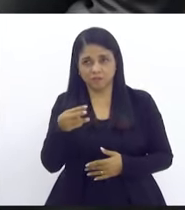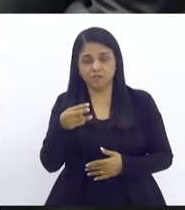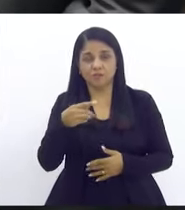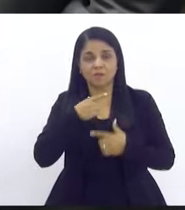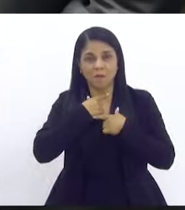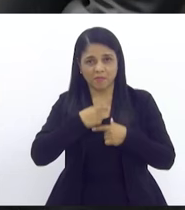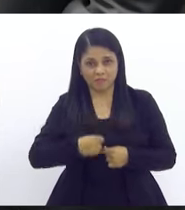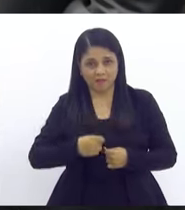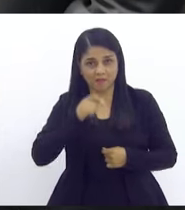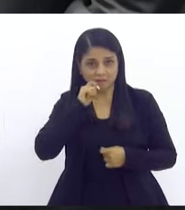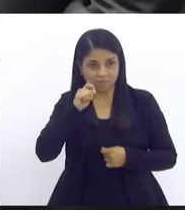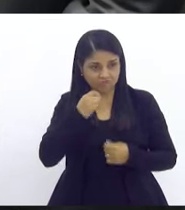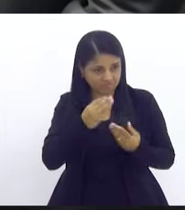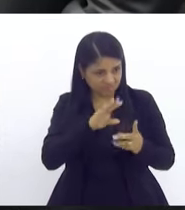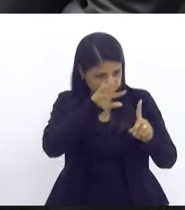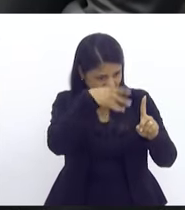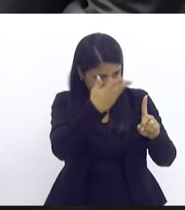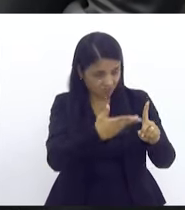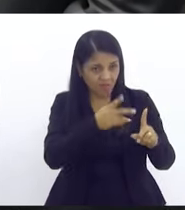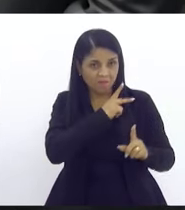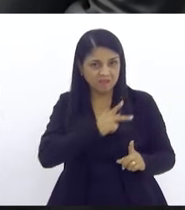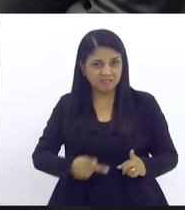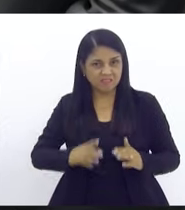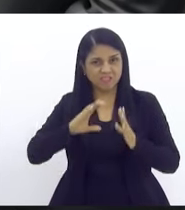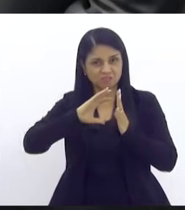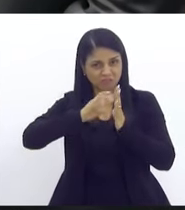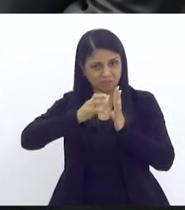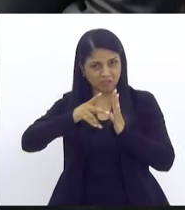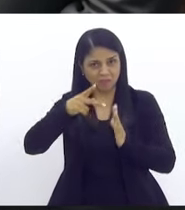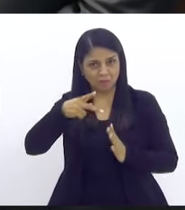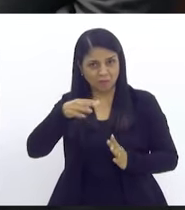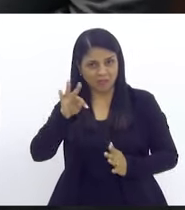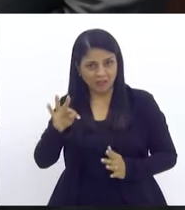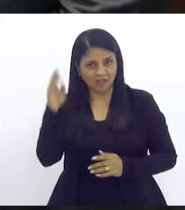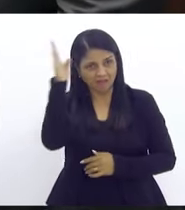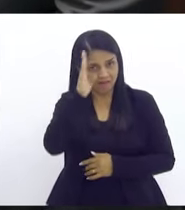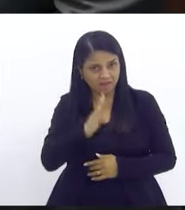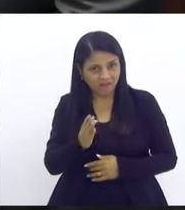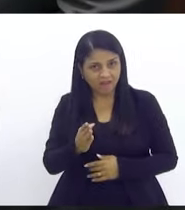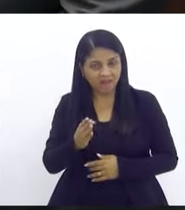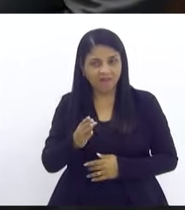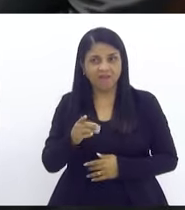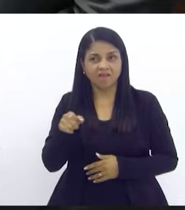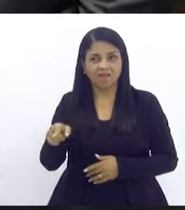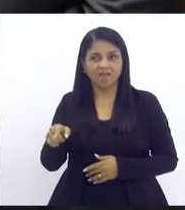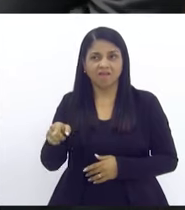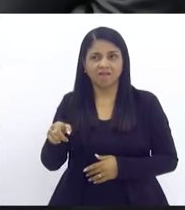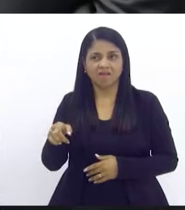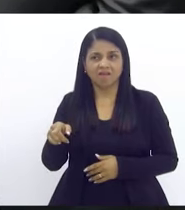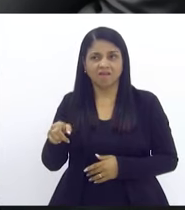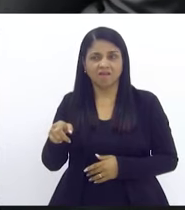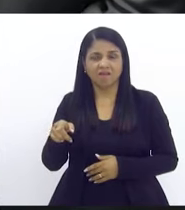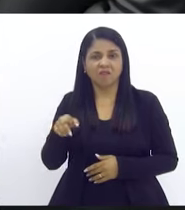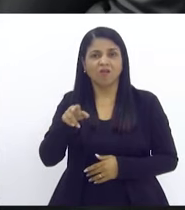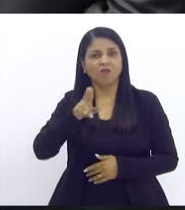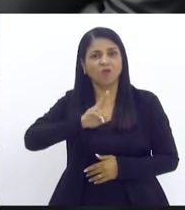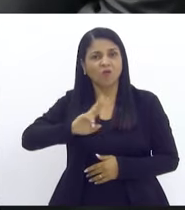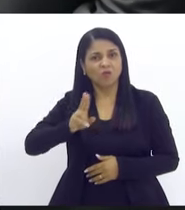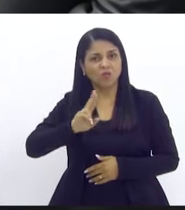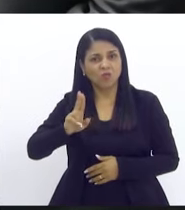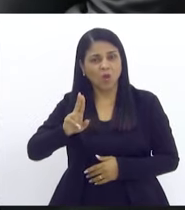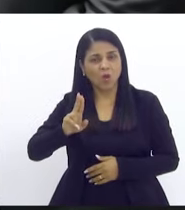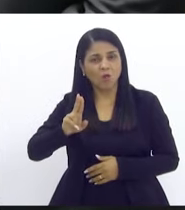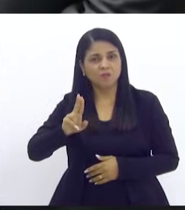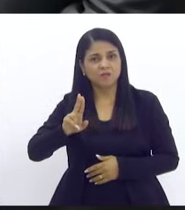medalha para presidente nacional do PT, né, a qual o deputado Alan Lopes já falou aqui, ela tinha um codinome na lista